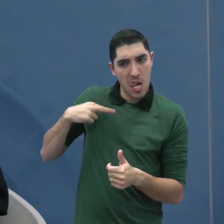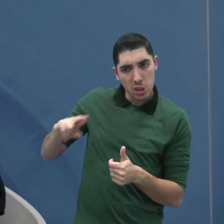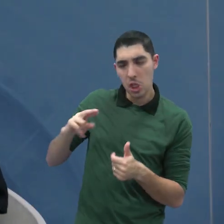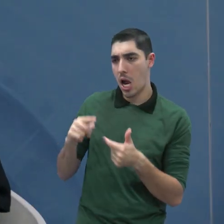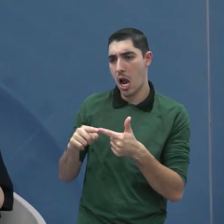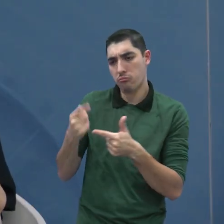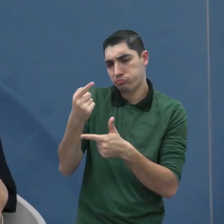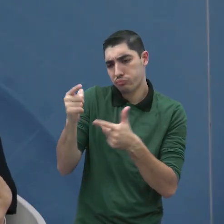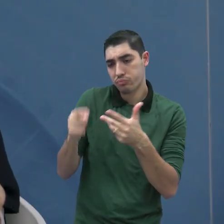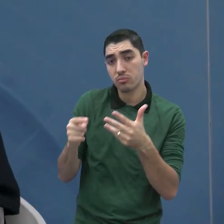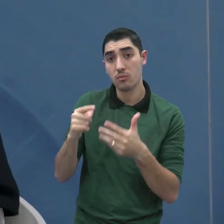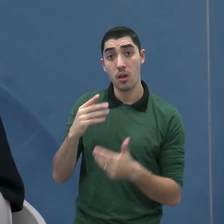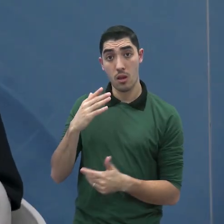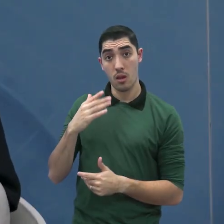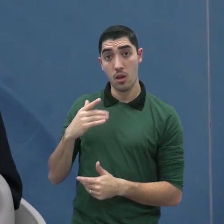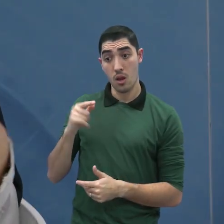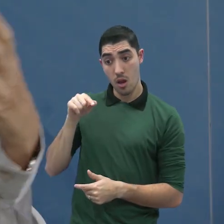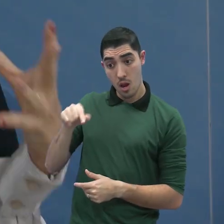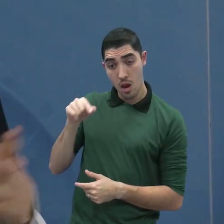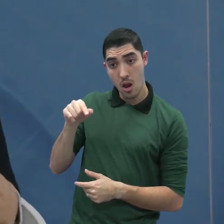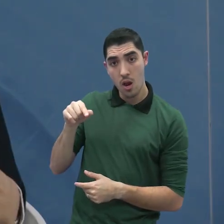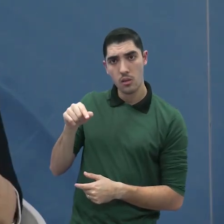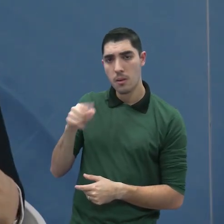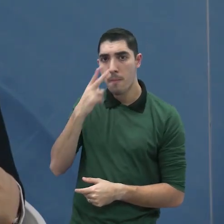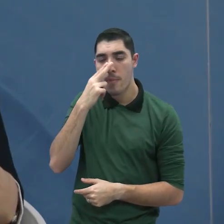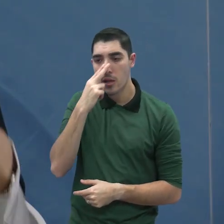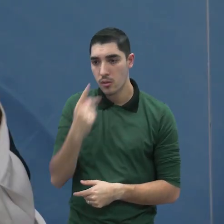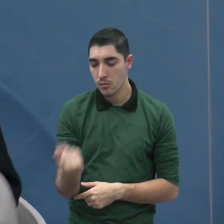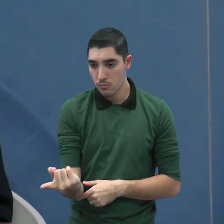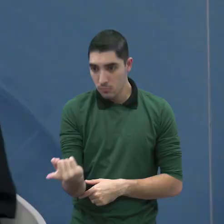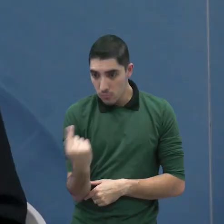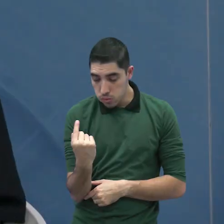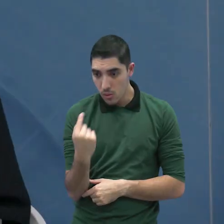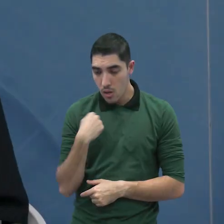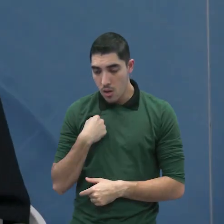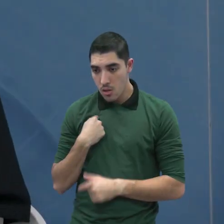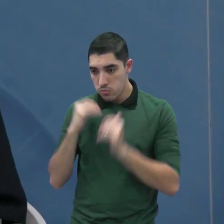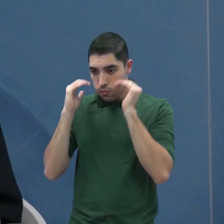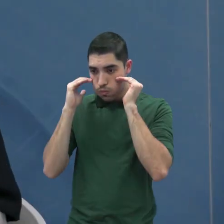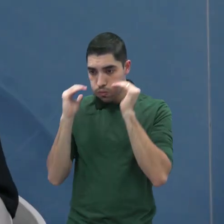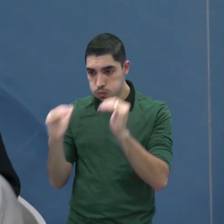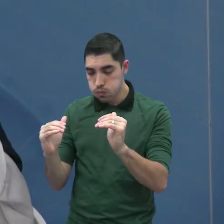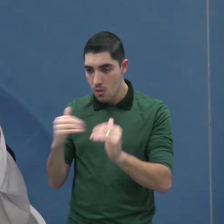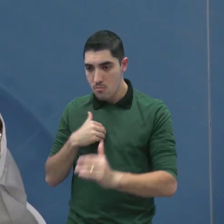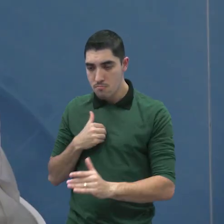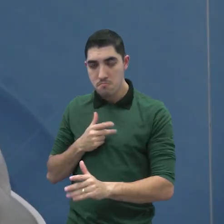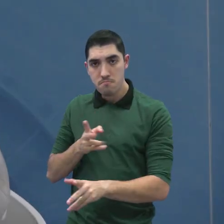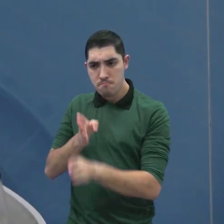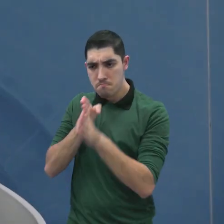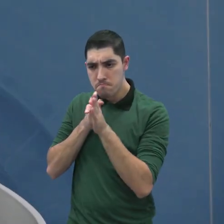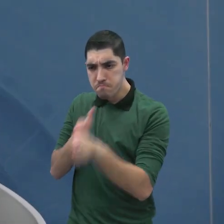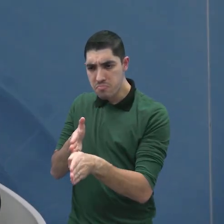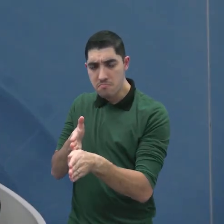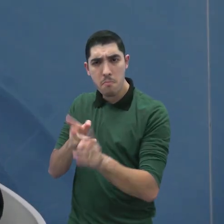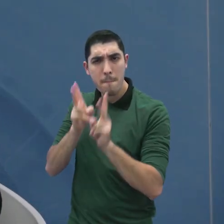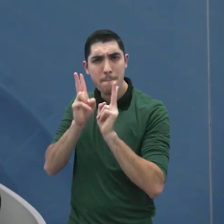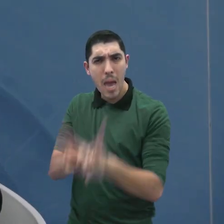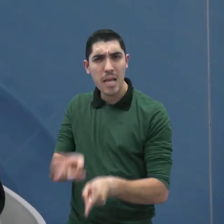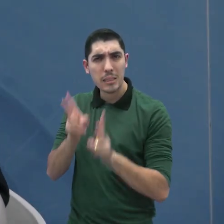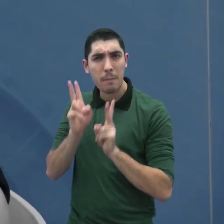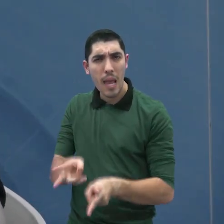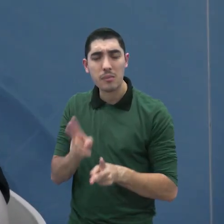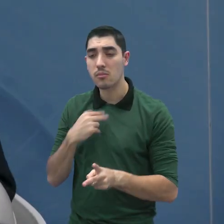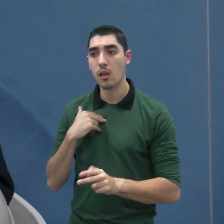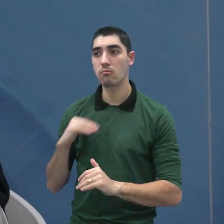são daquele meio. Então, eu acho que ela não agrega, eu acho que segrega. Que te coloca num lugar